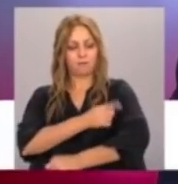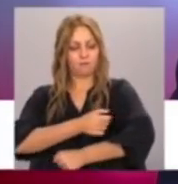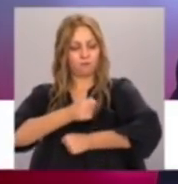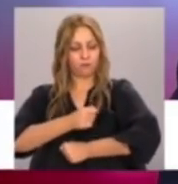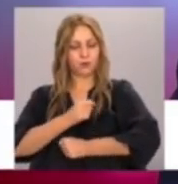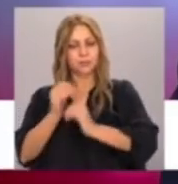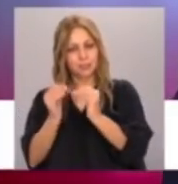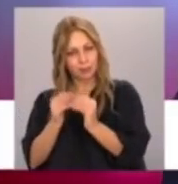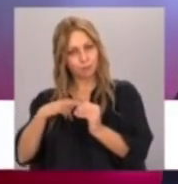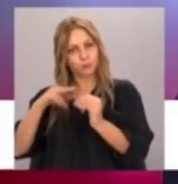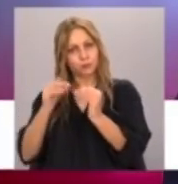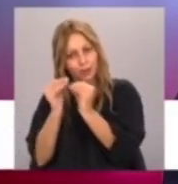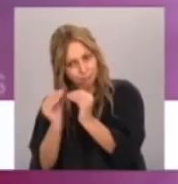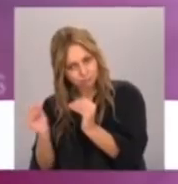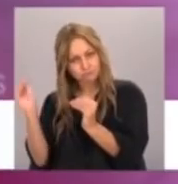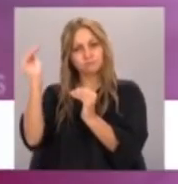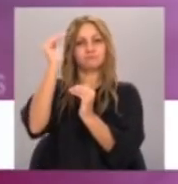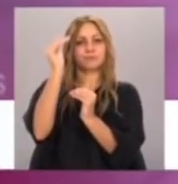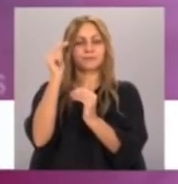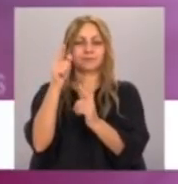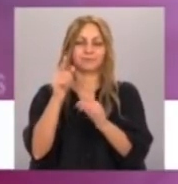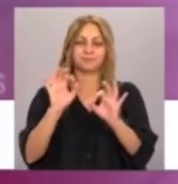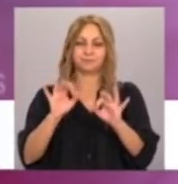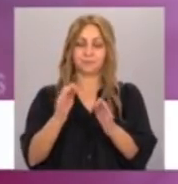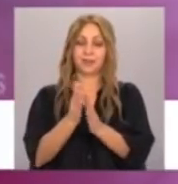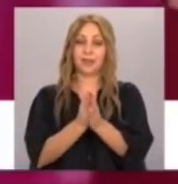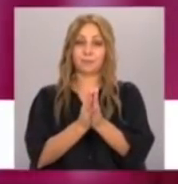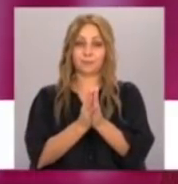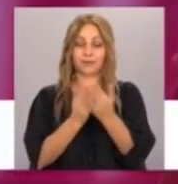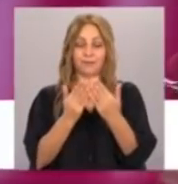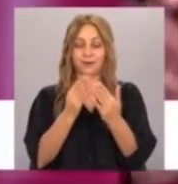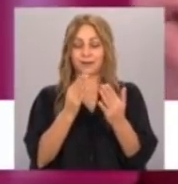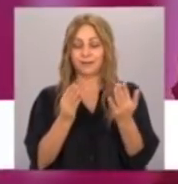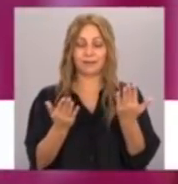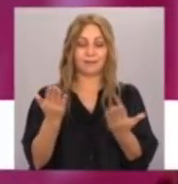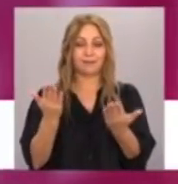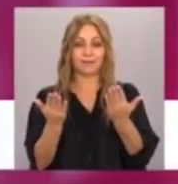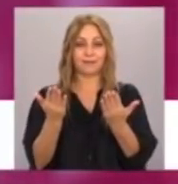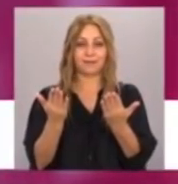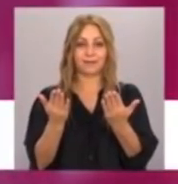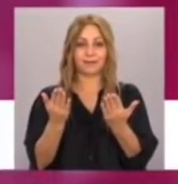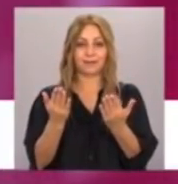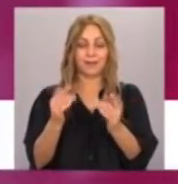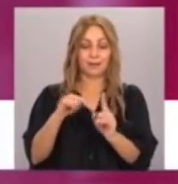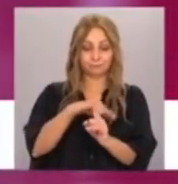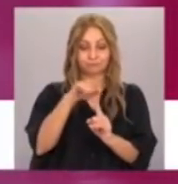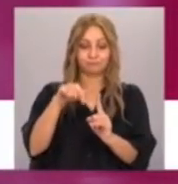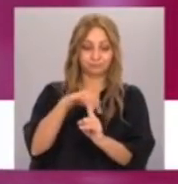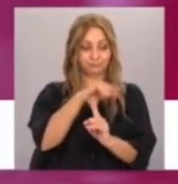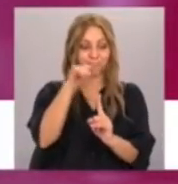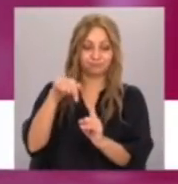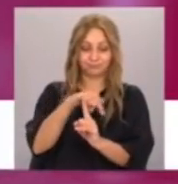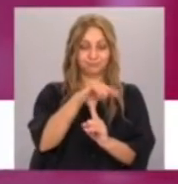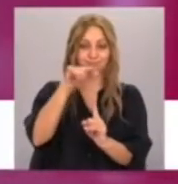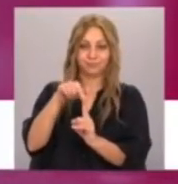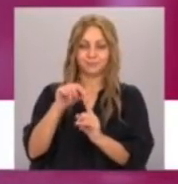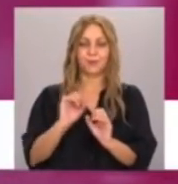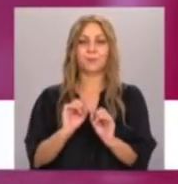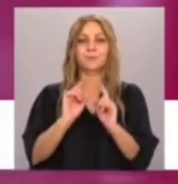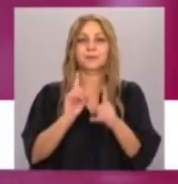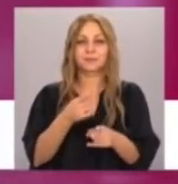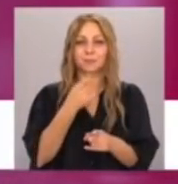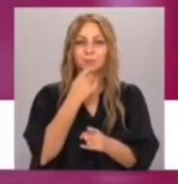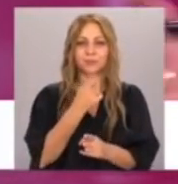Portugal à frente então então deixe não terminar e aproveita dessa Porque isto é incomum na pizzaria na boca Voltamos ao início para